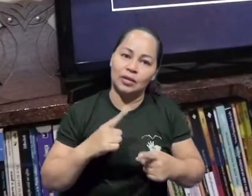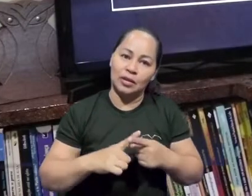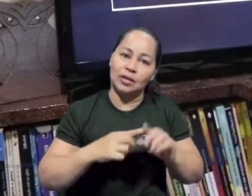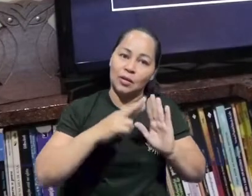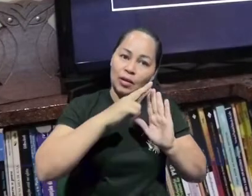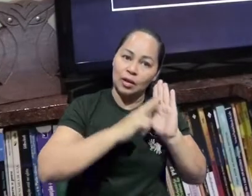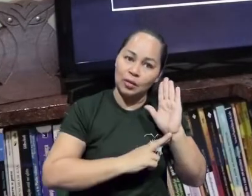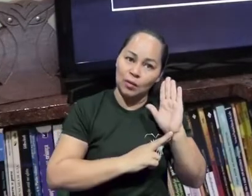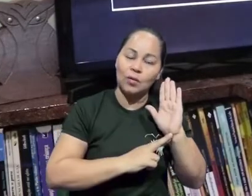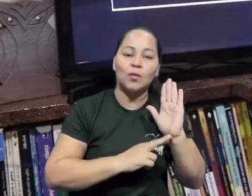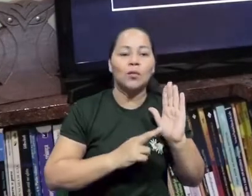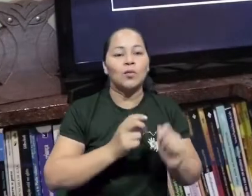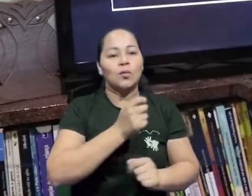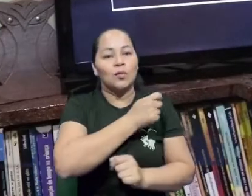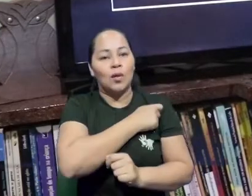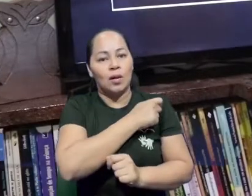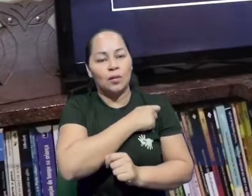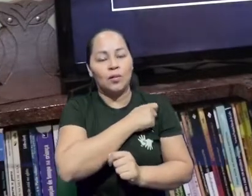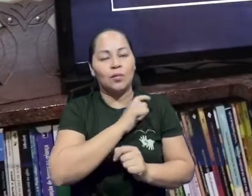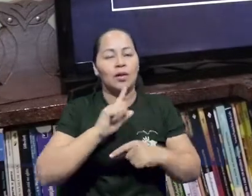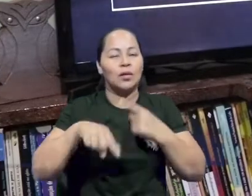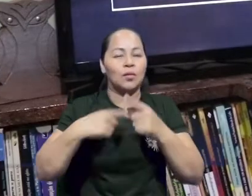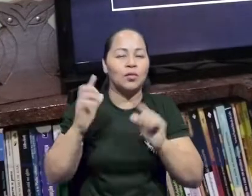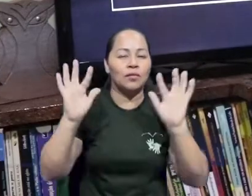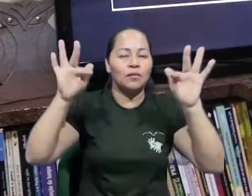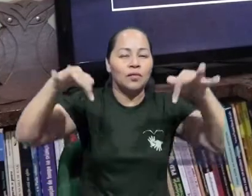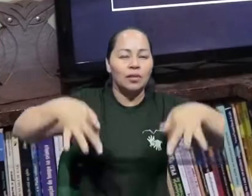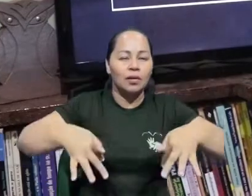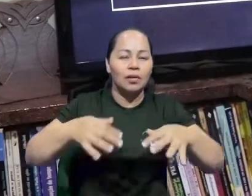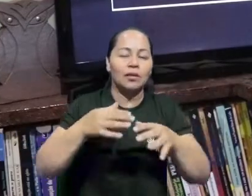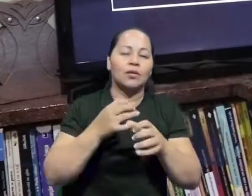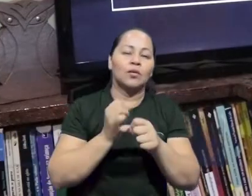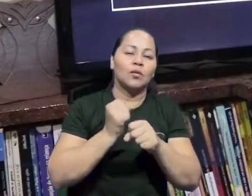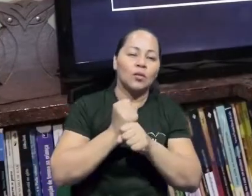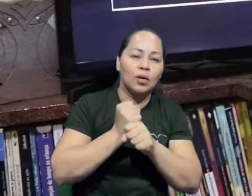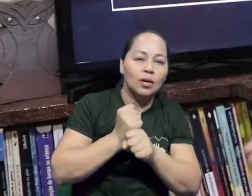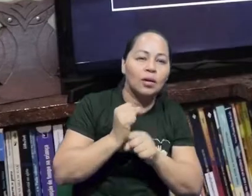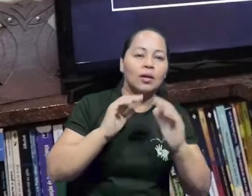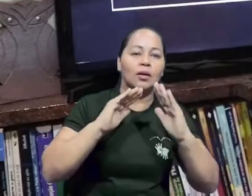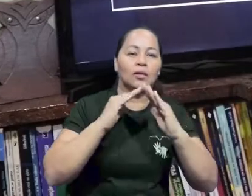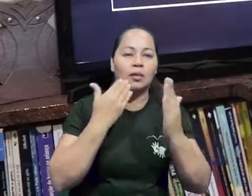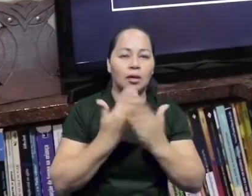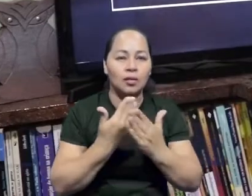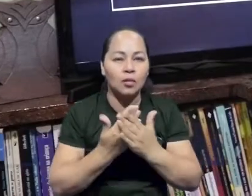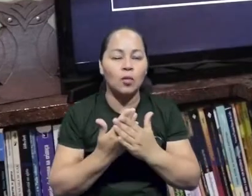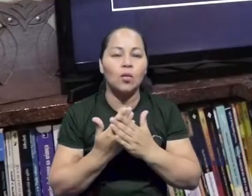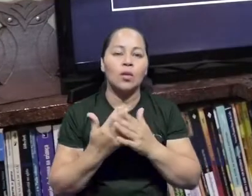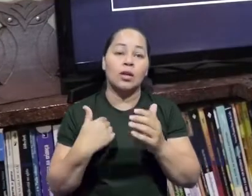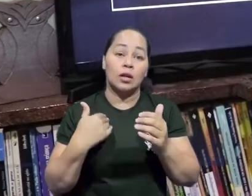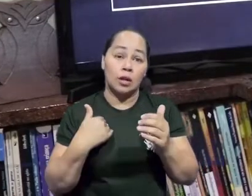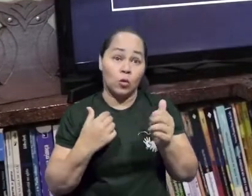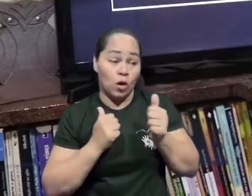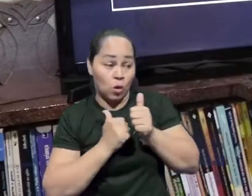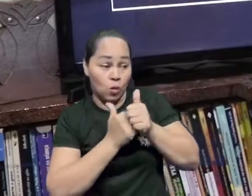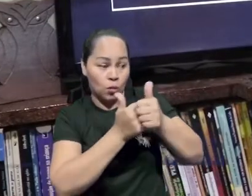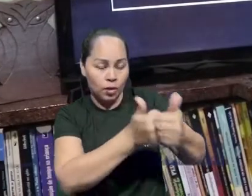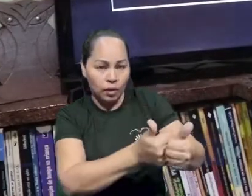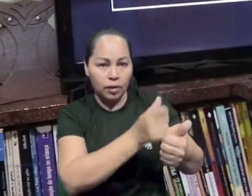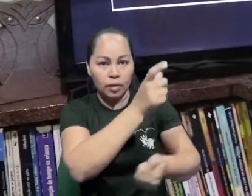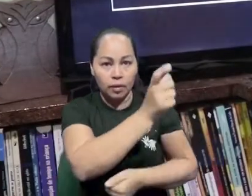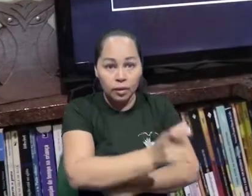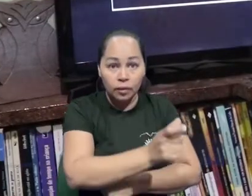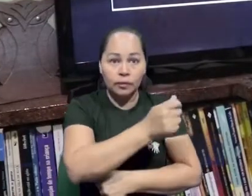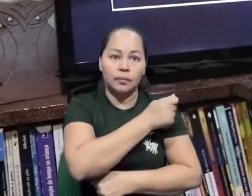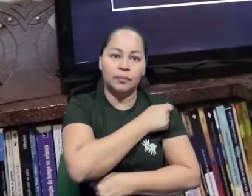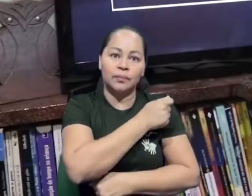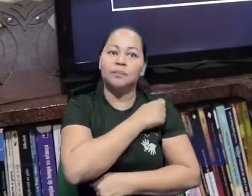esse é o relatório dele, tá? Depois, no final do ano, quando eu conseguir fazer um trabalho com esse aluno, né, no caso já fiz,